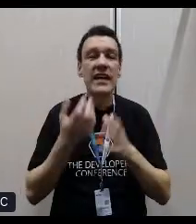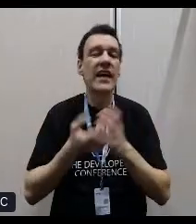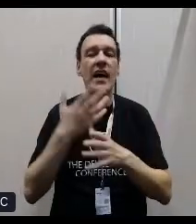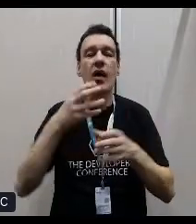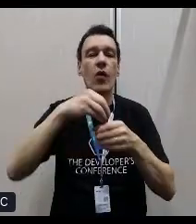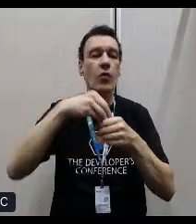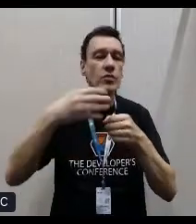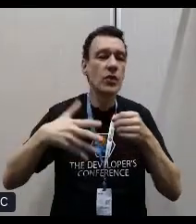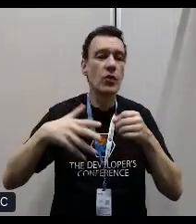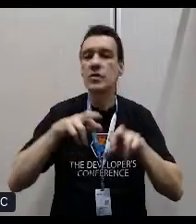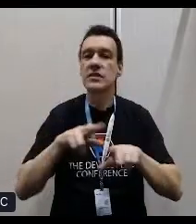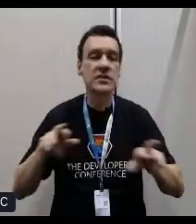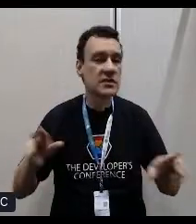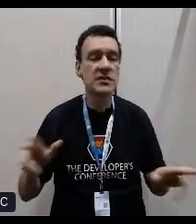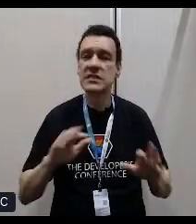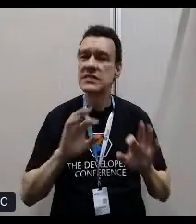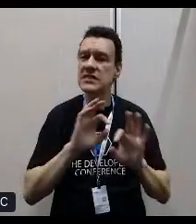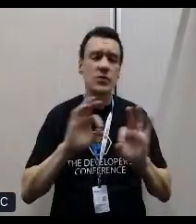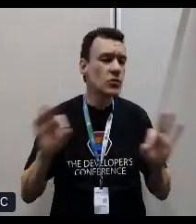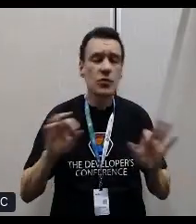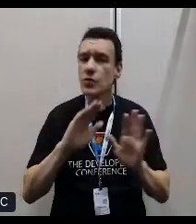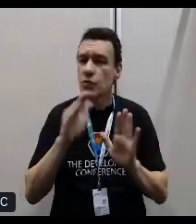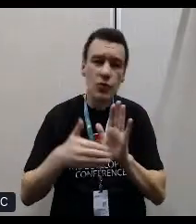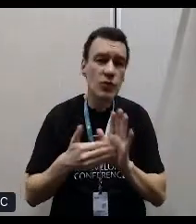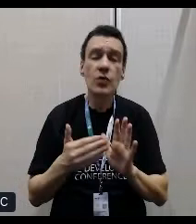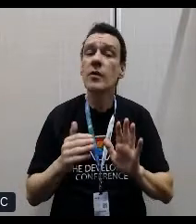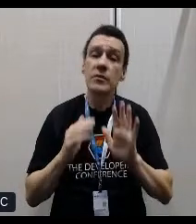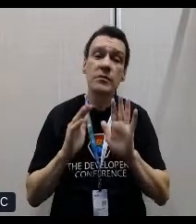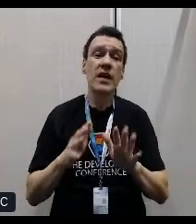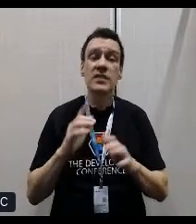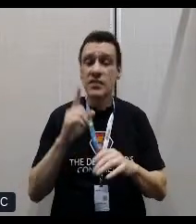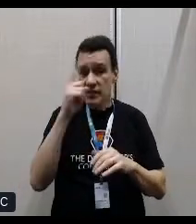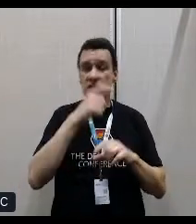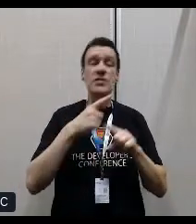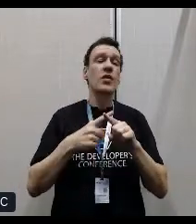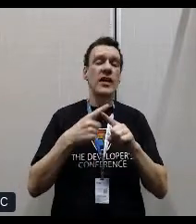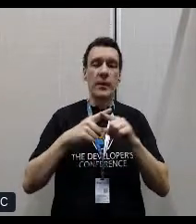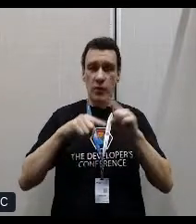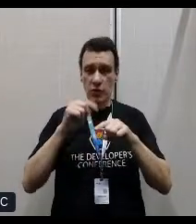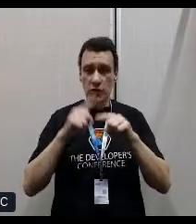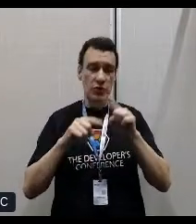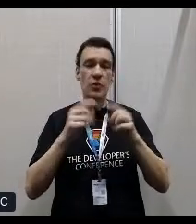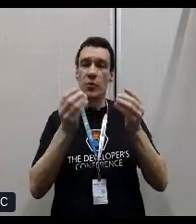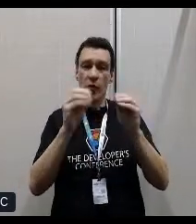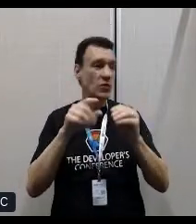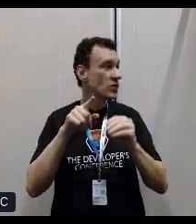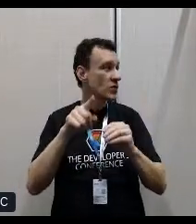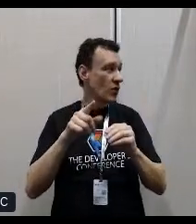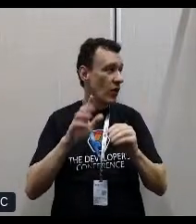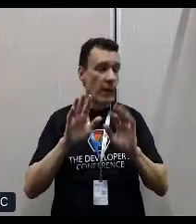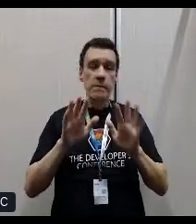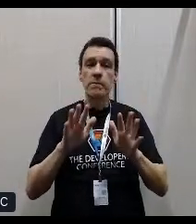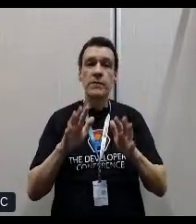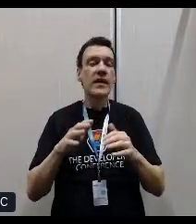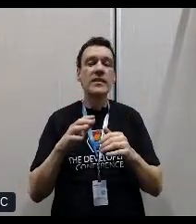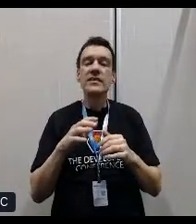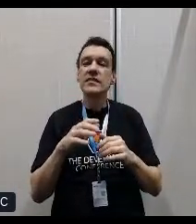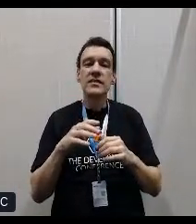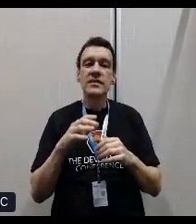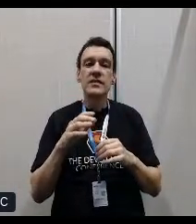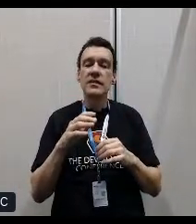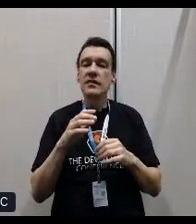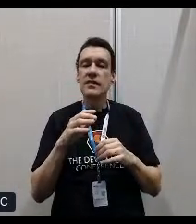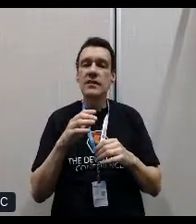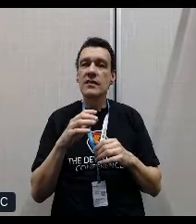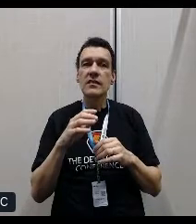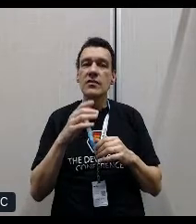impedida porque quem colocou esse produto no mercado não parou para pensar no impacto, né, nos casos